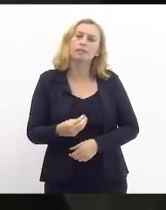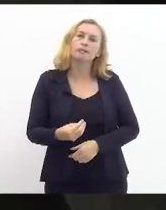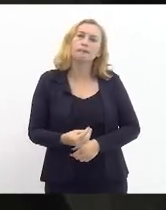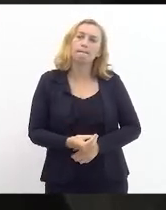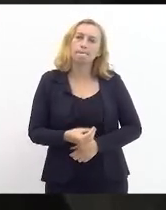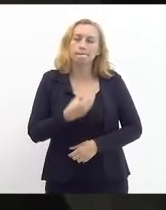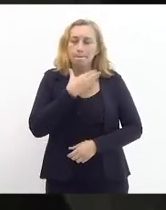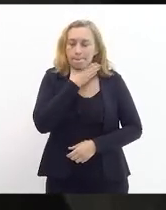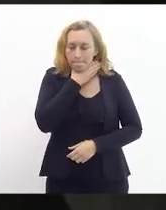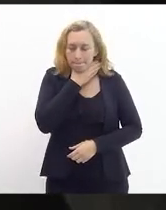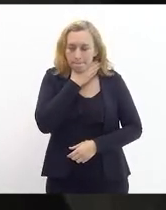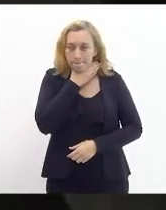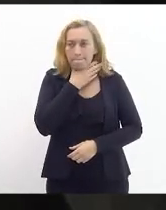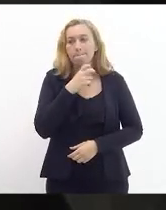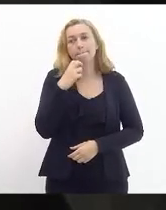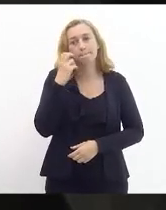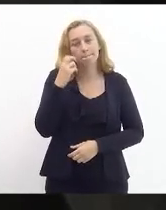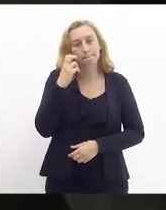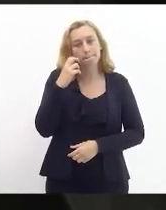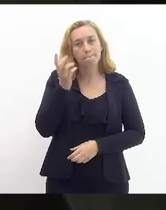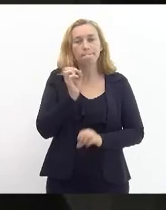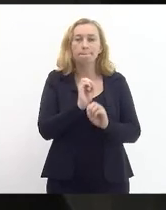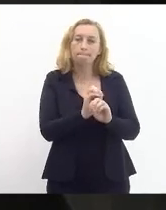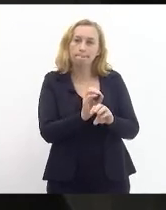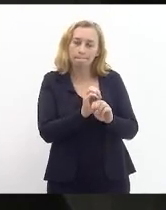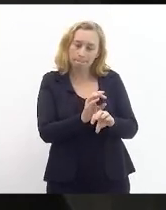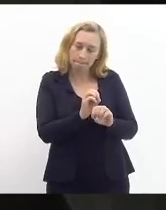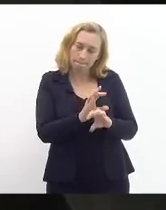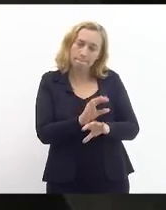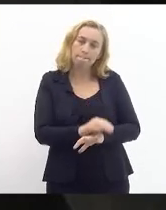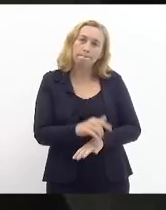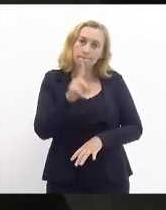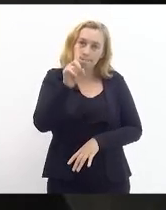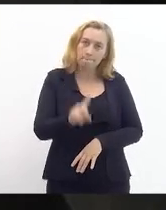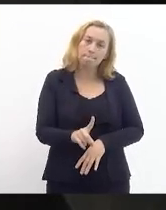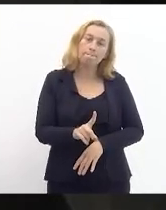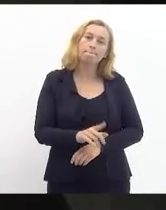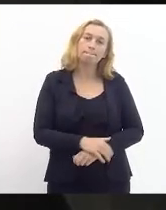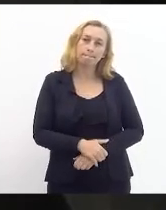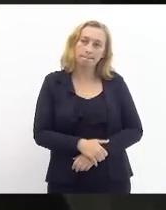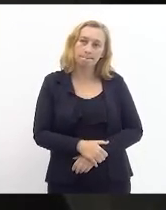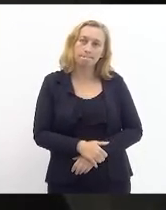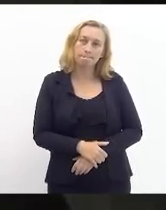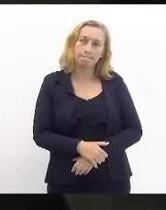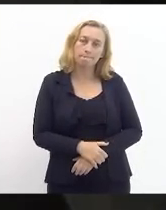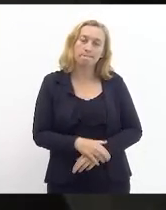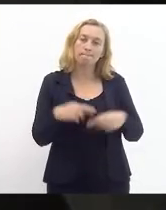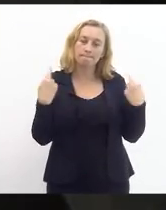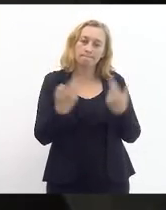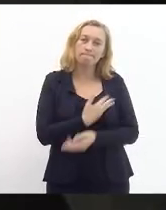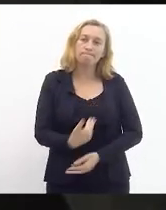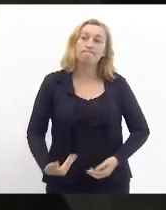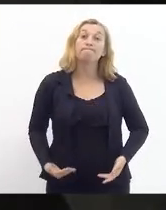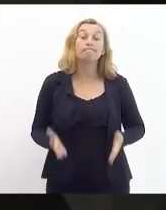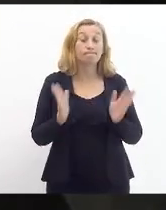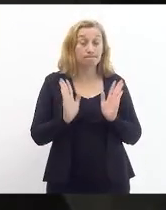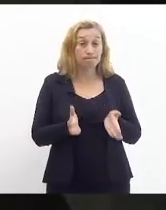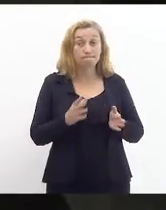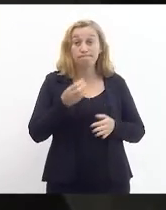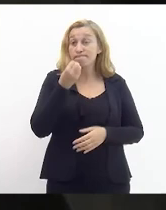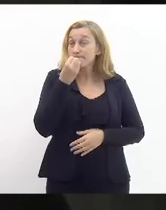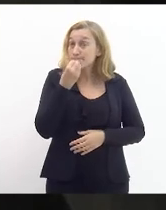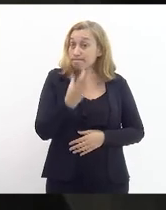vive uma situação vexatória em matéria de garantia do direito à educação e audiência pública de hoje foi muito